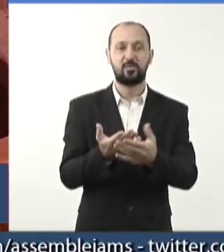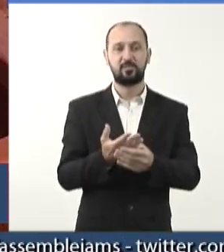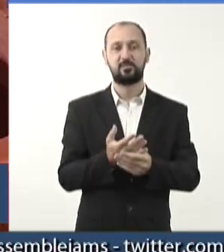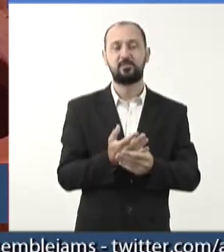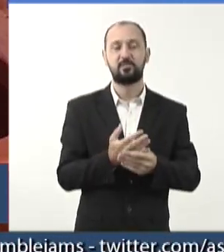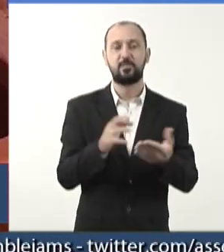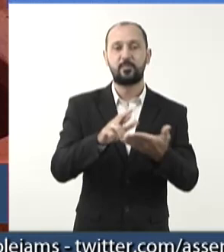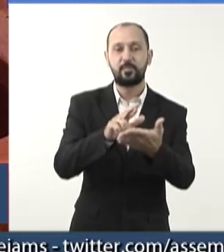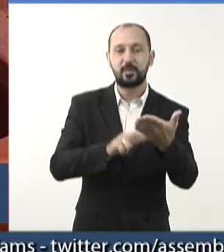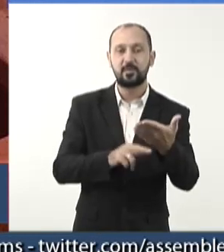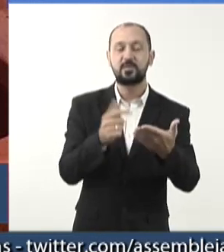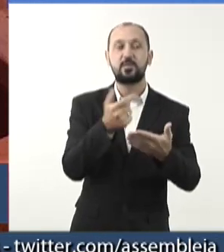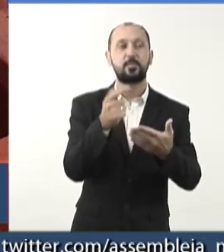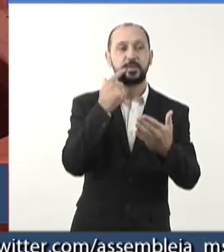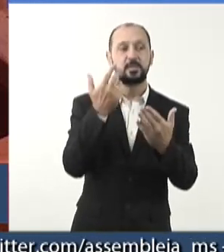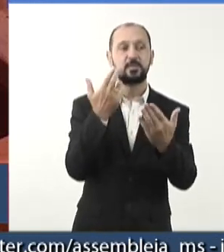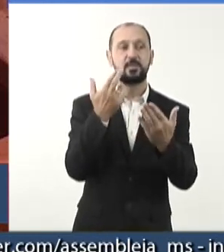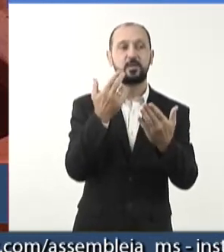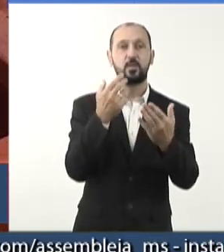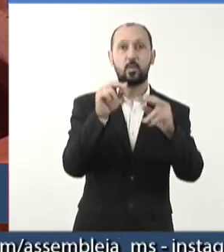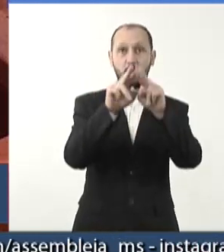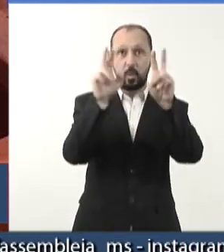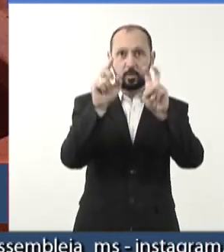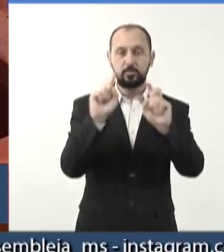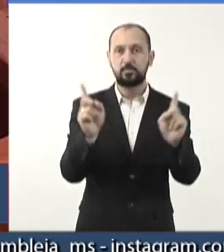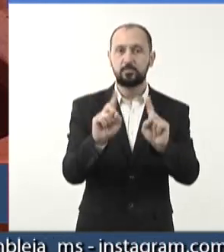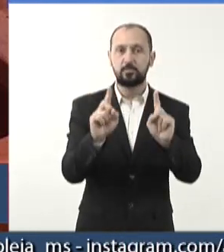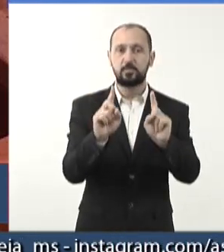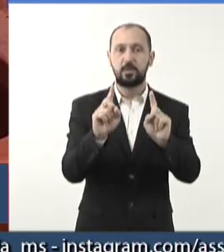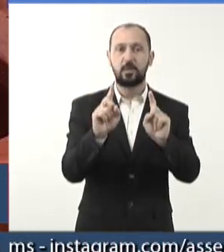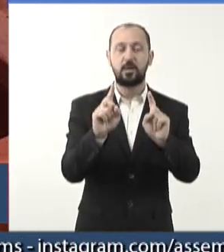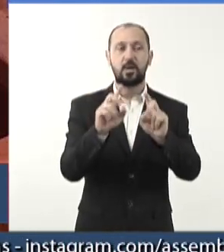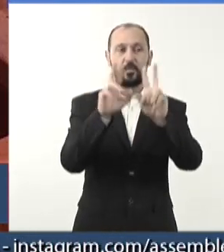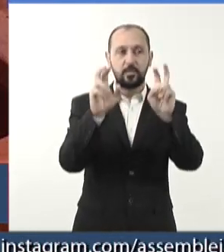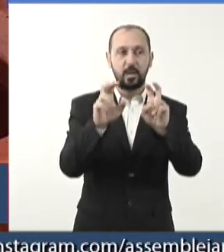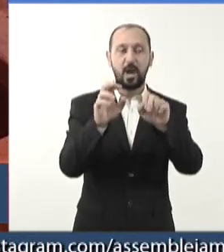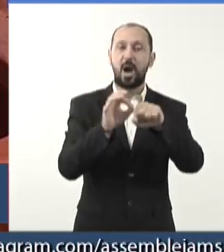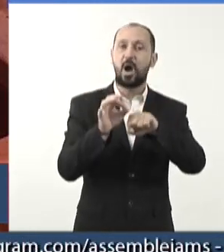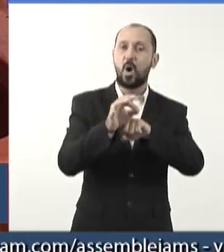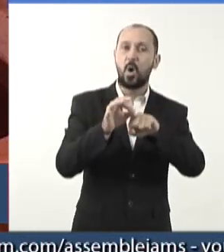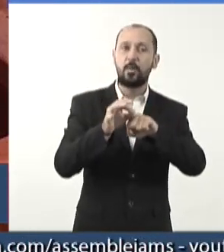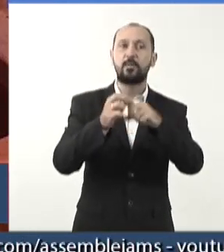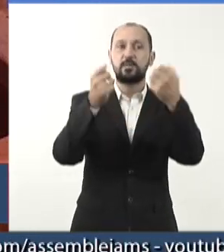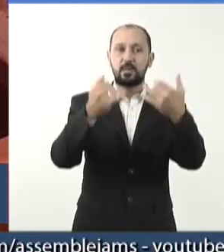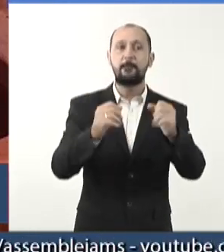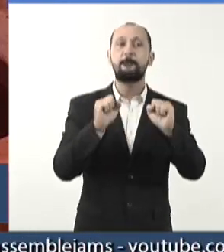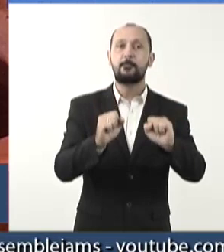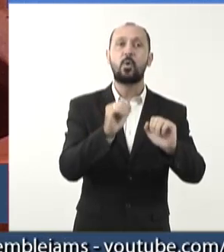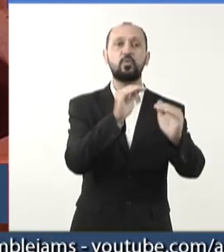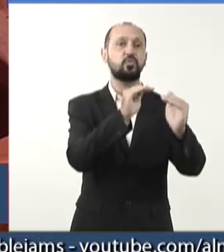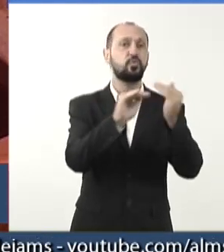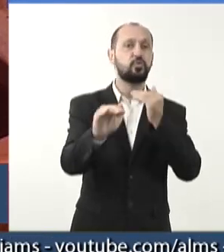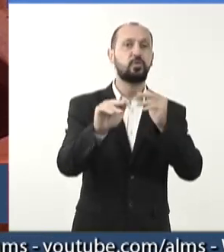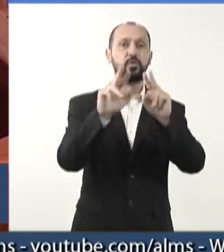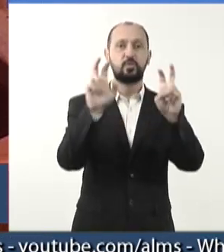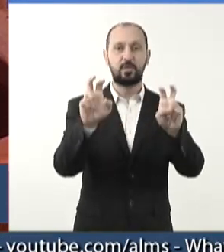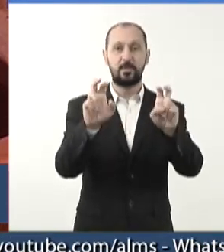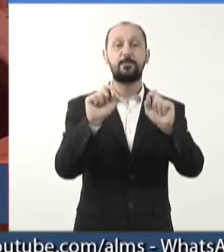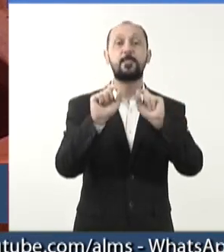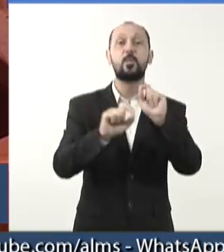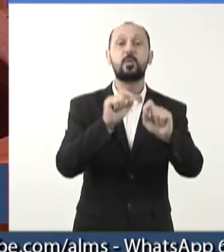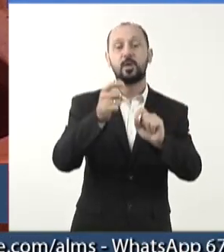Uma redação, a gente não tem que seguir o que está colocado. Uma redação argumentativa, a gente pode discordar do tema. O que